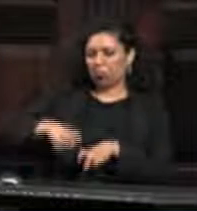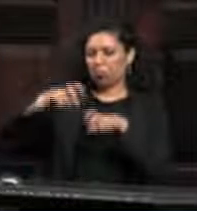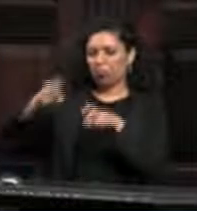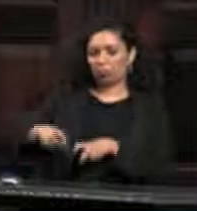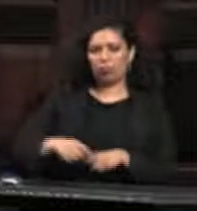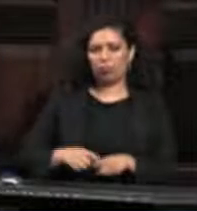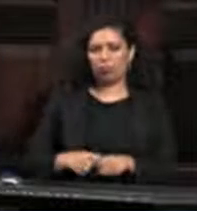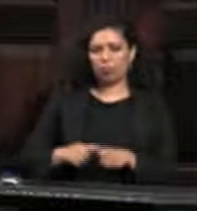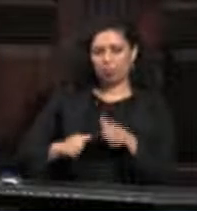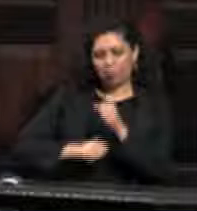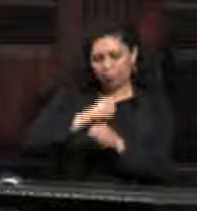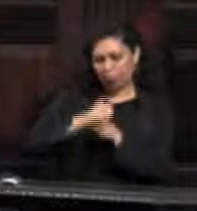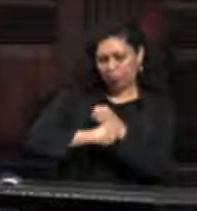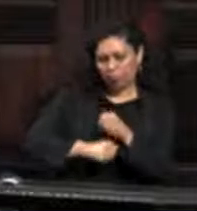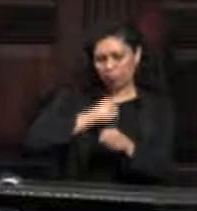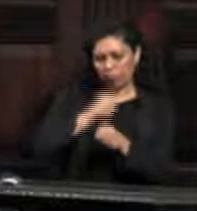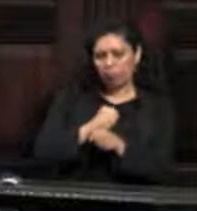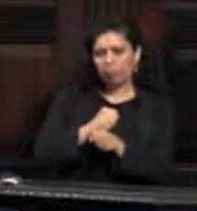CADEG,